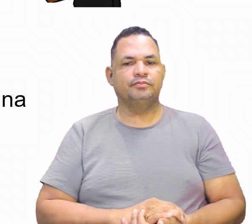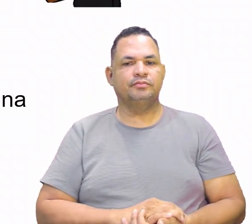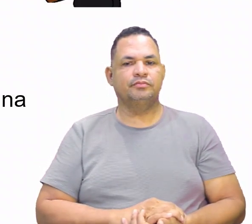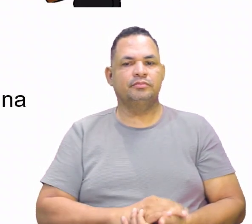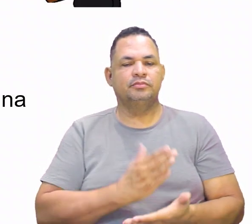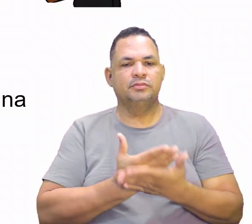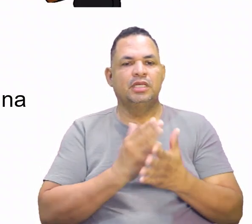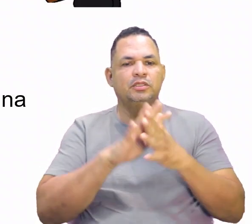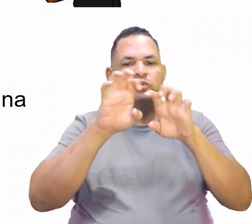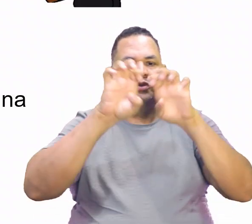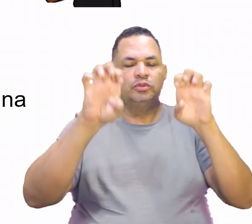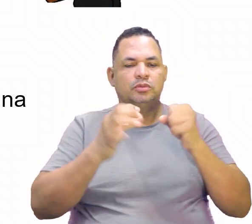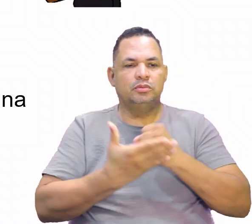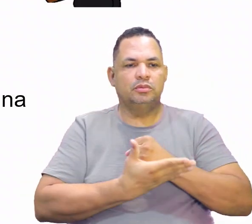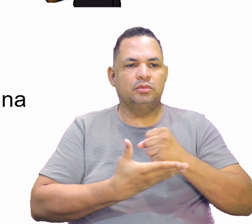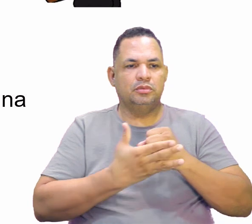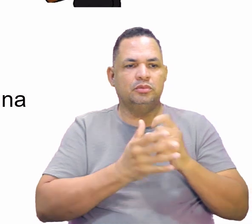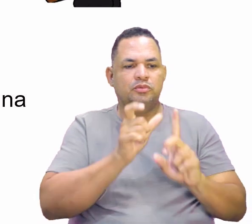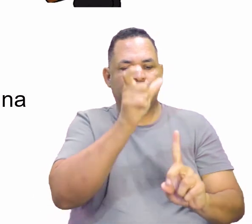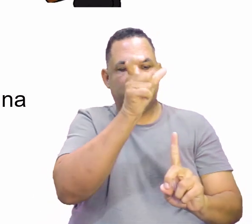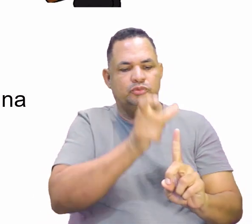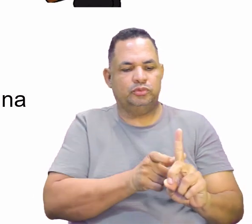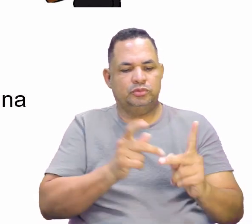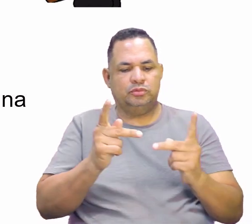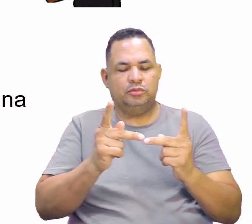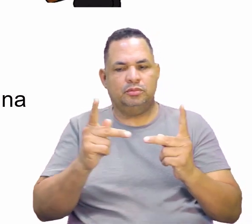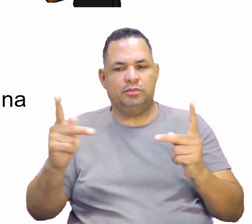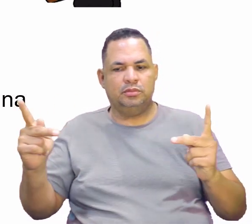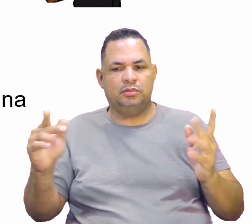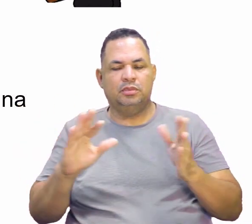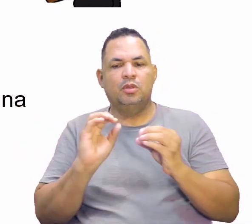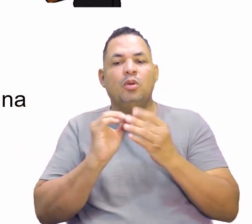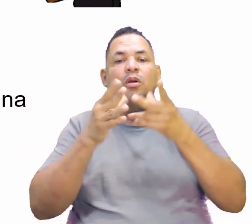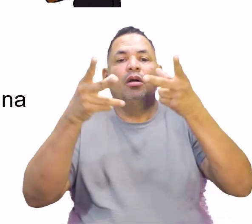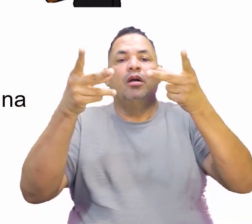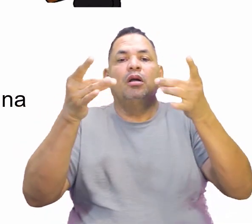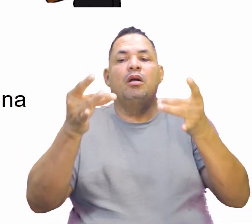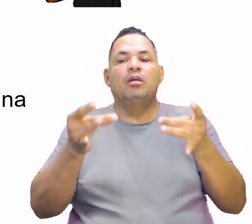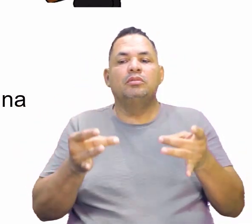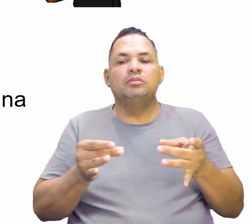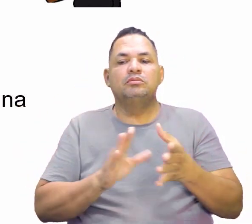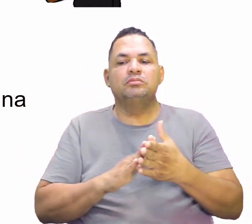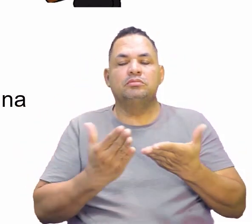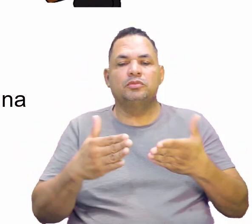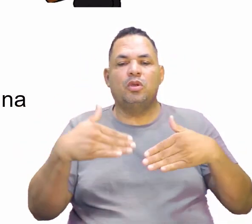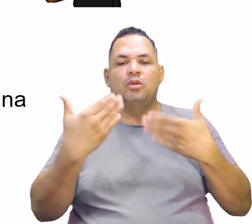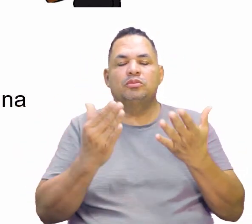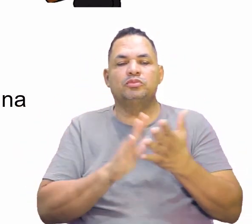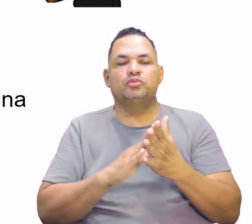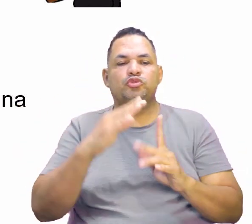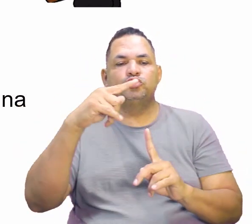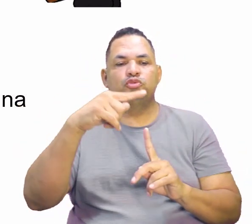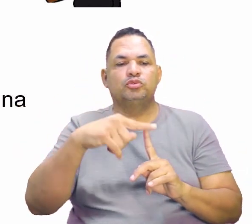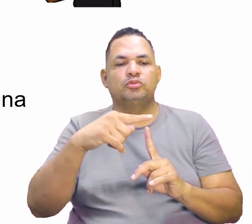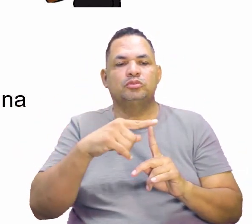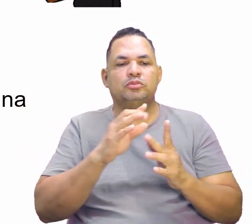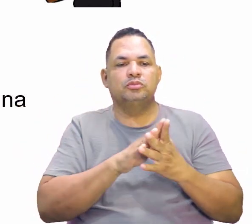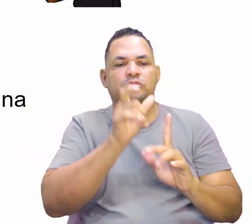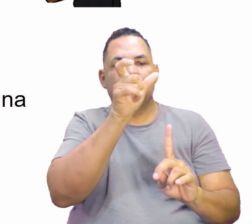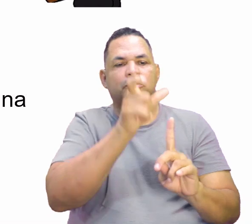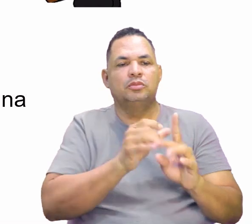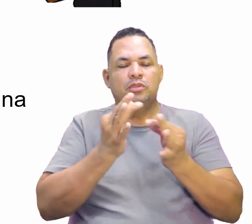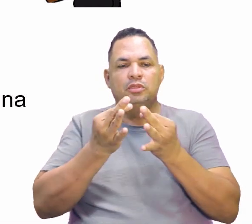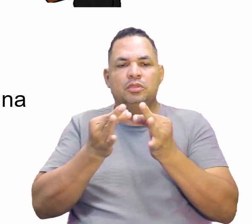lá a estrutura básica, sujeito e predicado. Agora vamos estudar com detalhe os tipos de sujeito. O